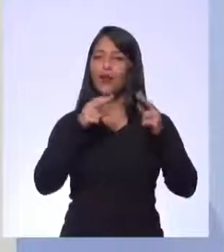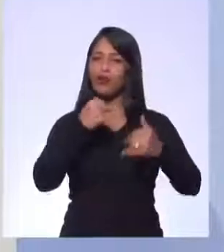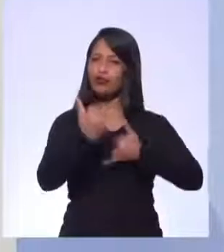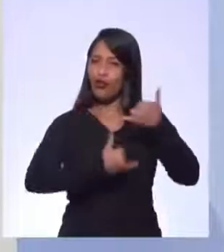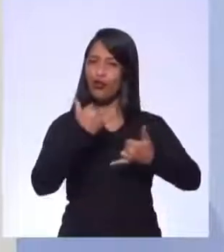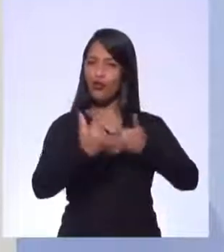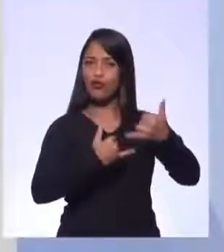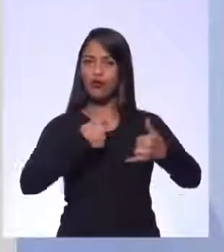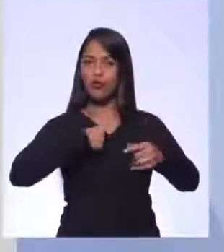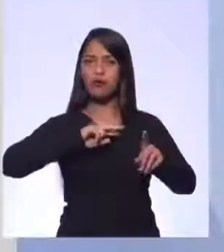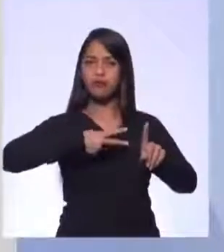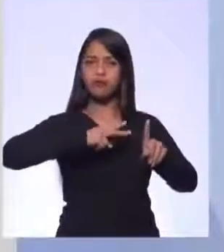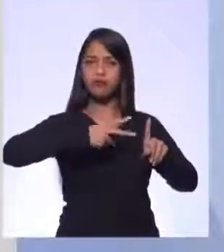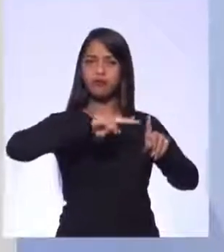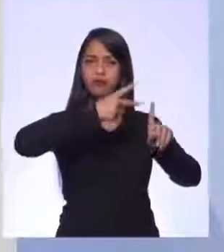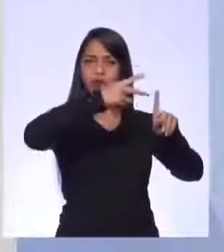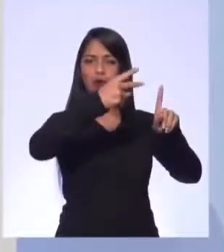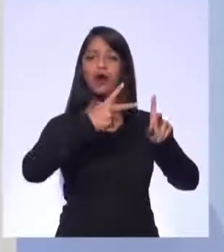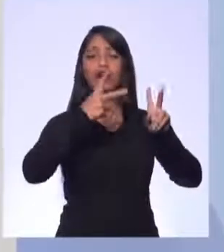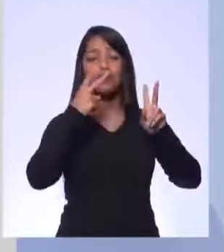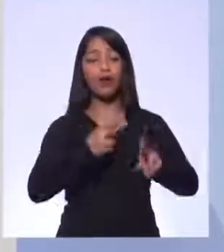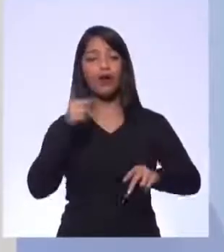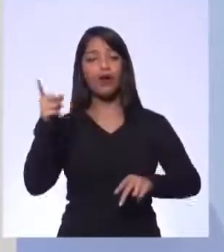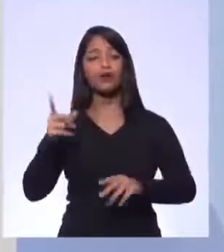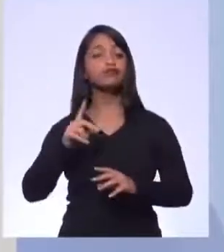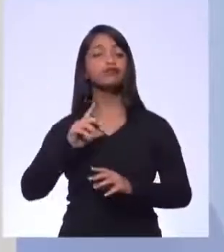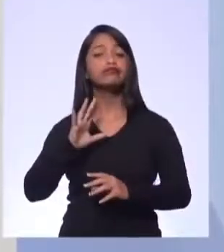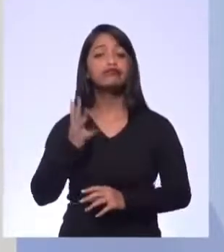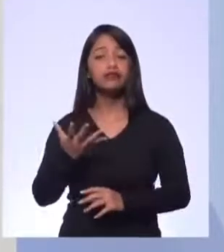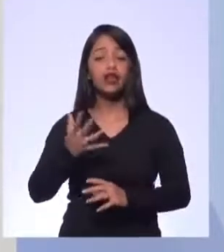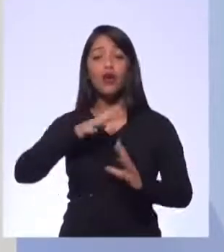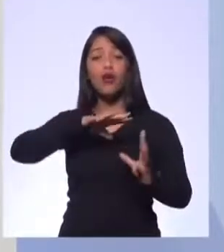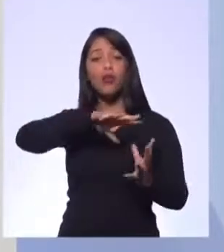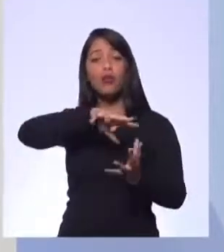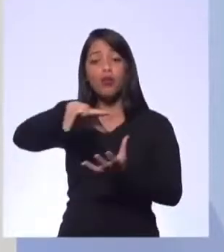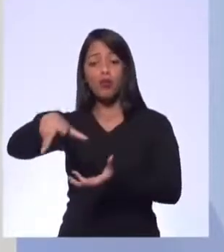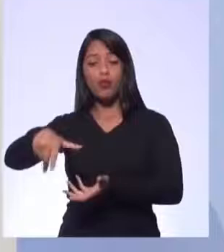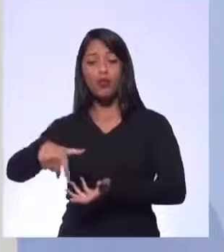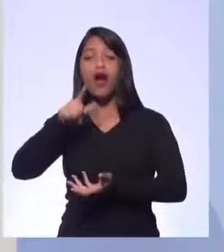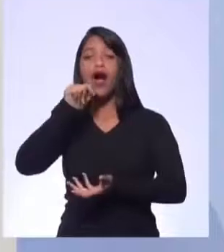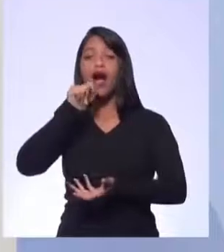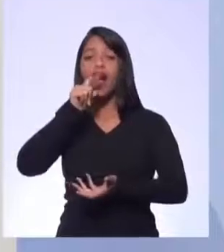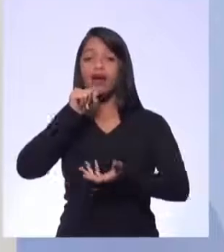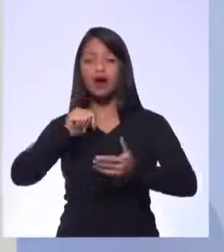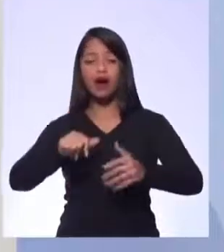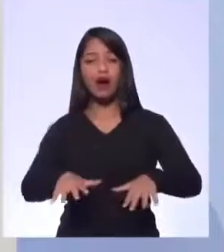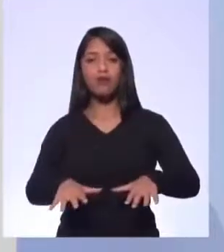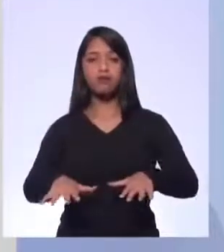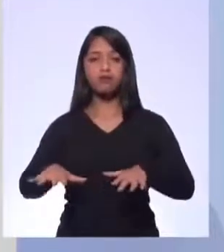o nível da água no globo. O que acontece no nível da água? Ele